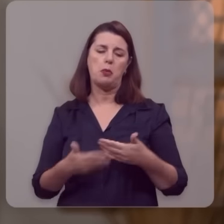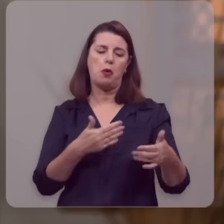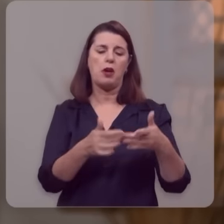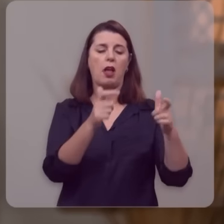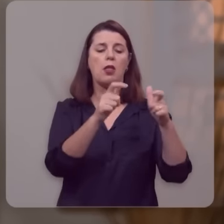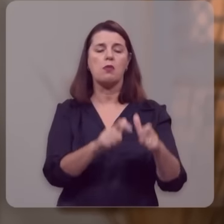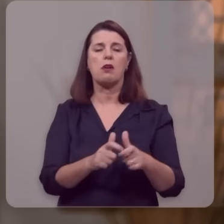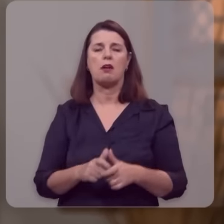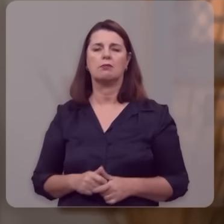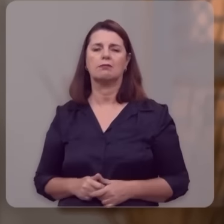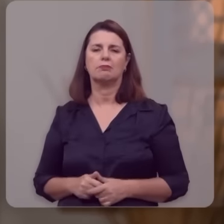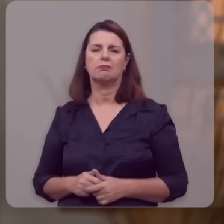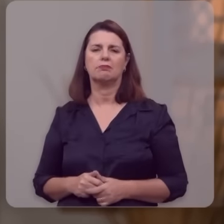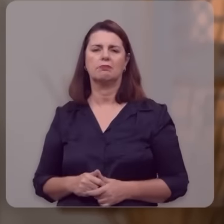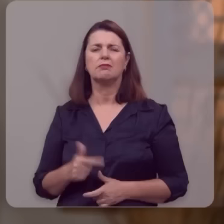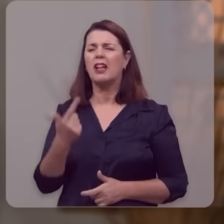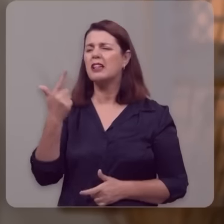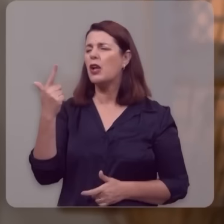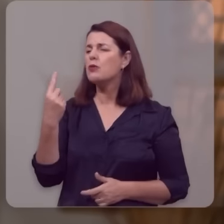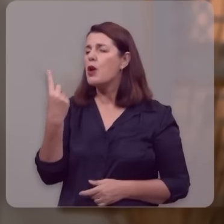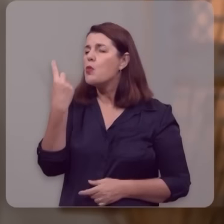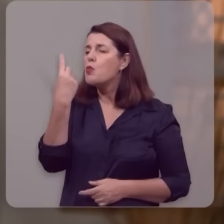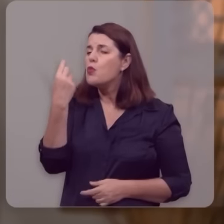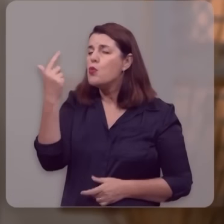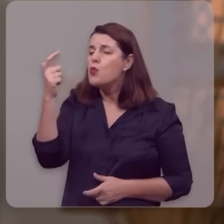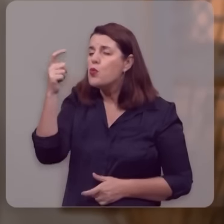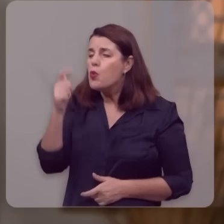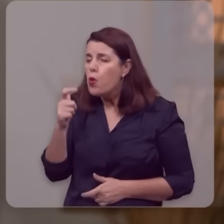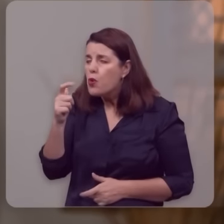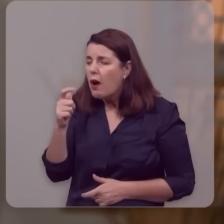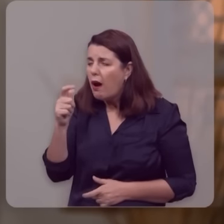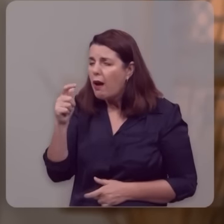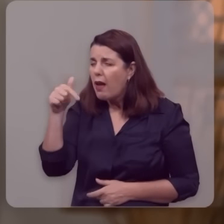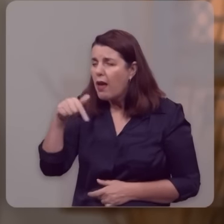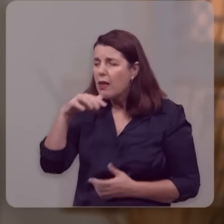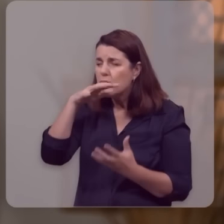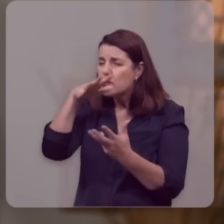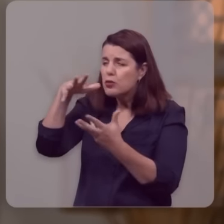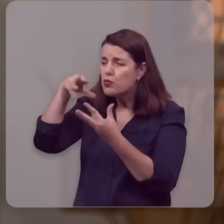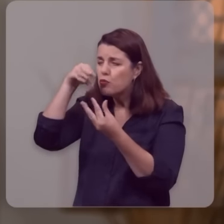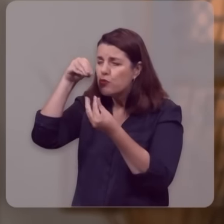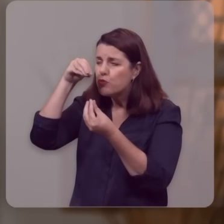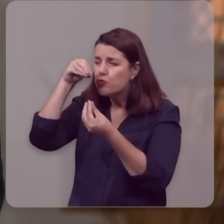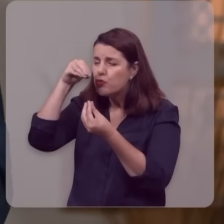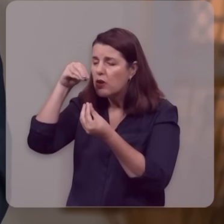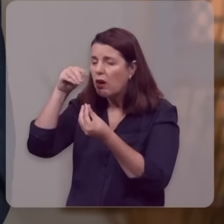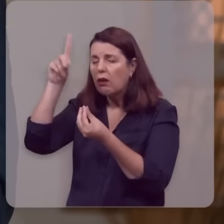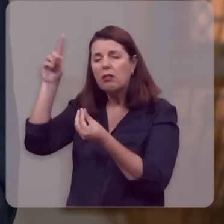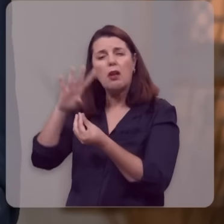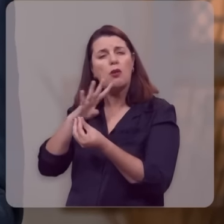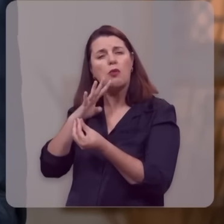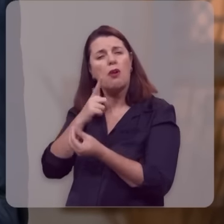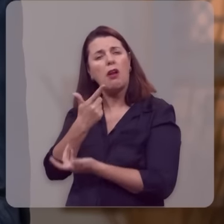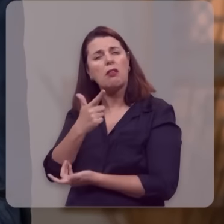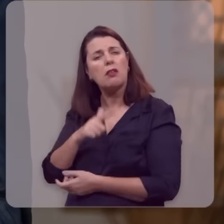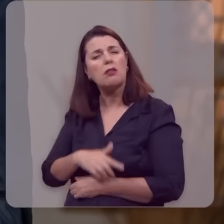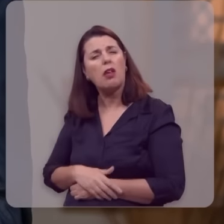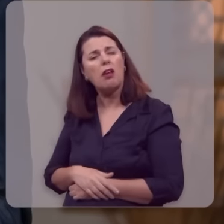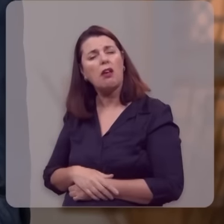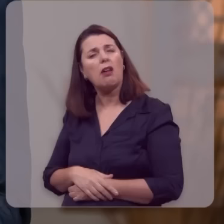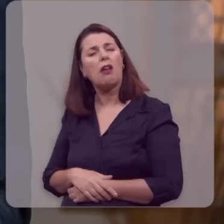parte não há 1 centmetro desse universo Como dizia abron que Deus não esteja